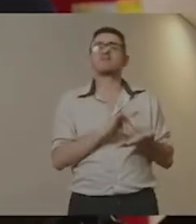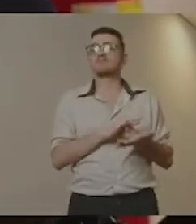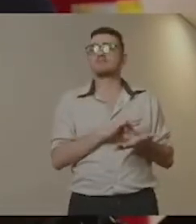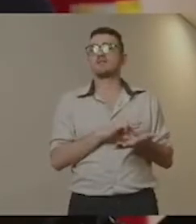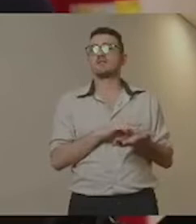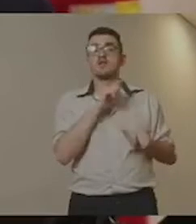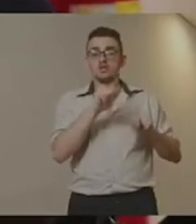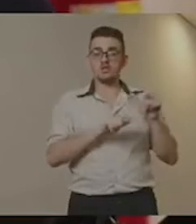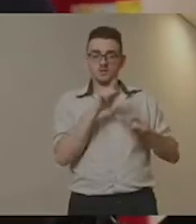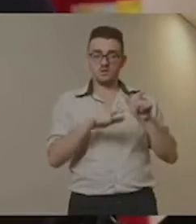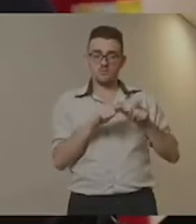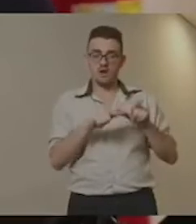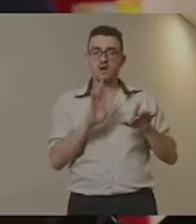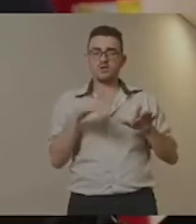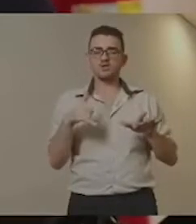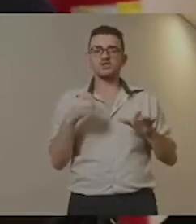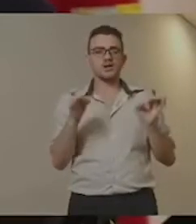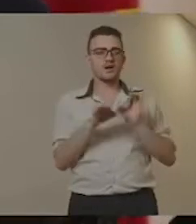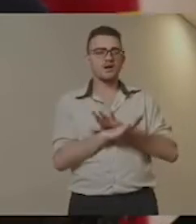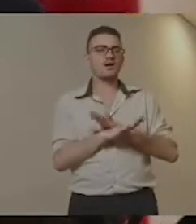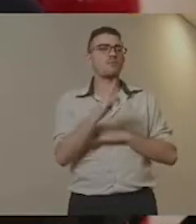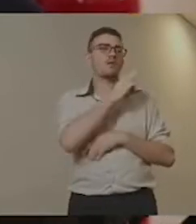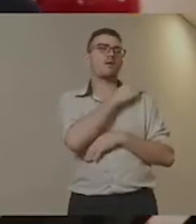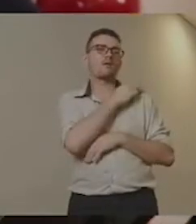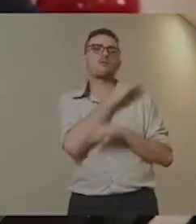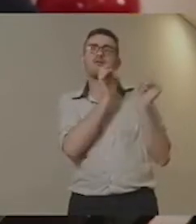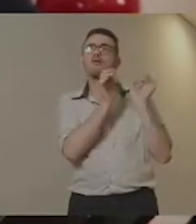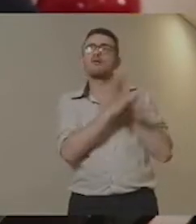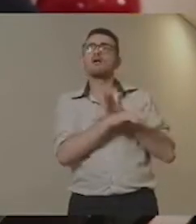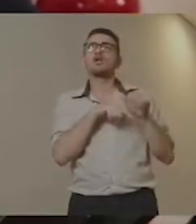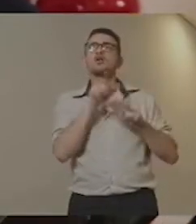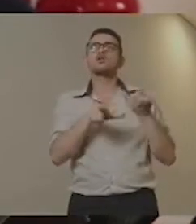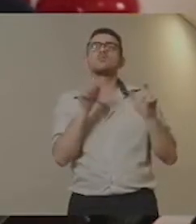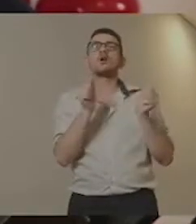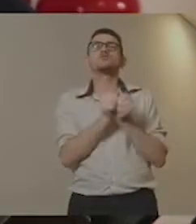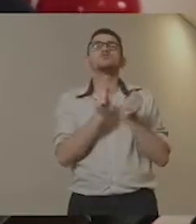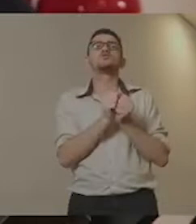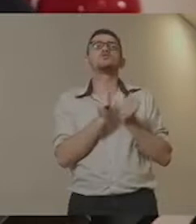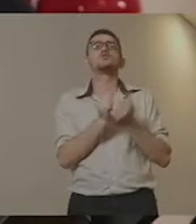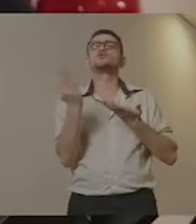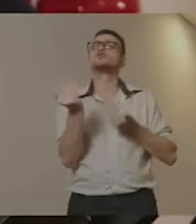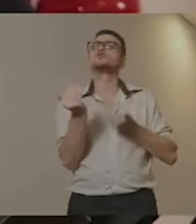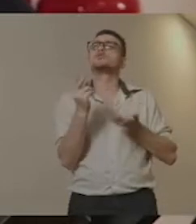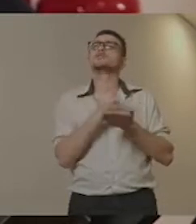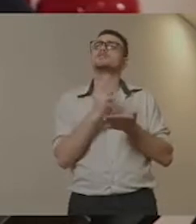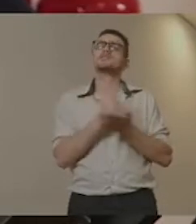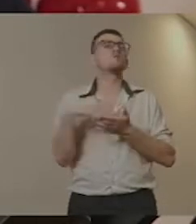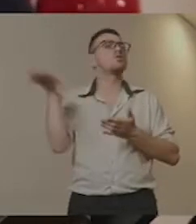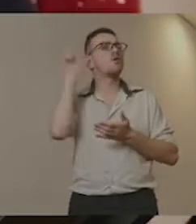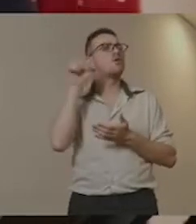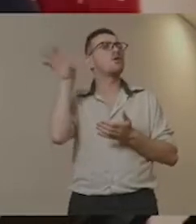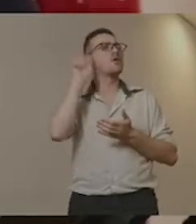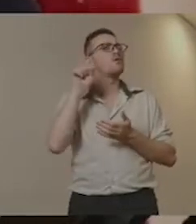ali a todo momento escutando e vendo quanto eles querem falar sobre isso, eles precisam ser ouvidos sobre isso. E aí vai muito